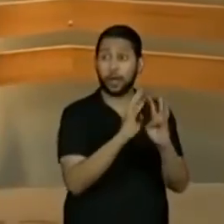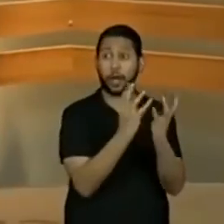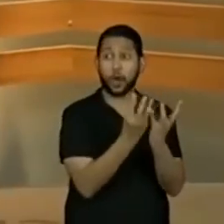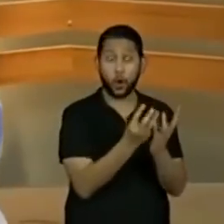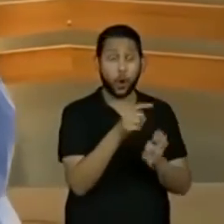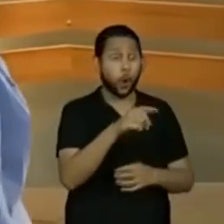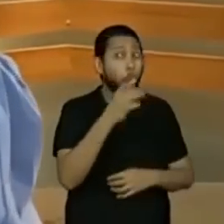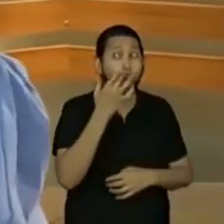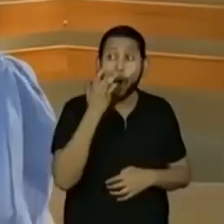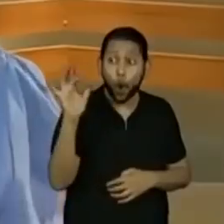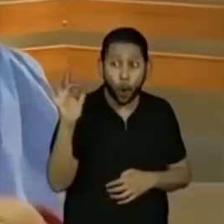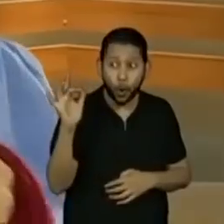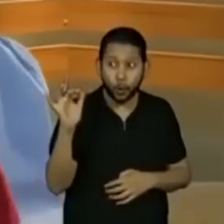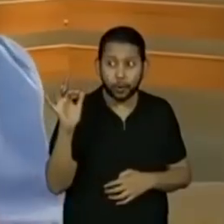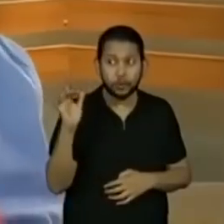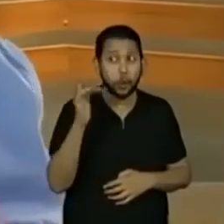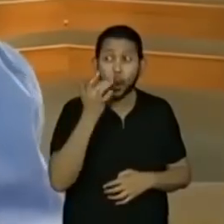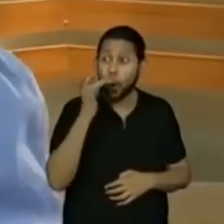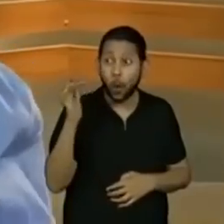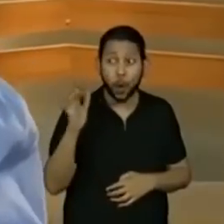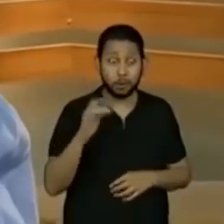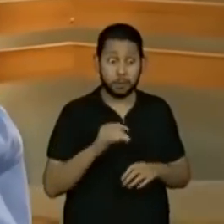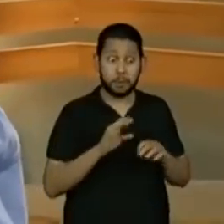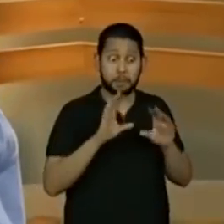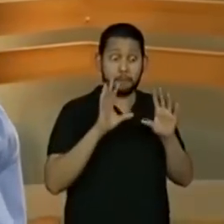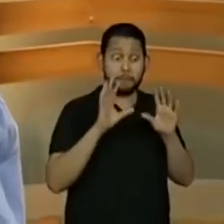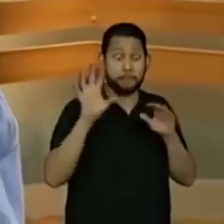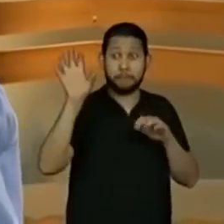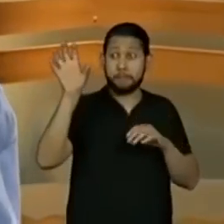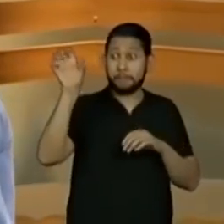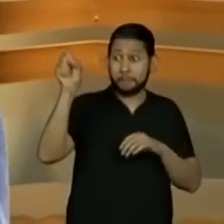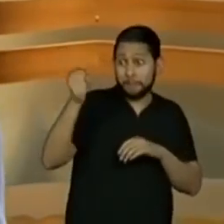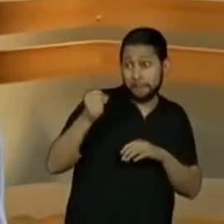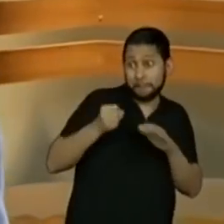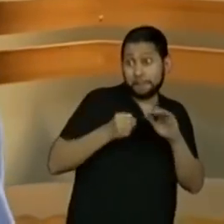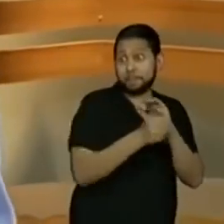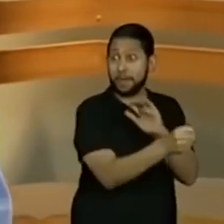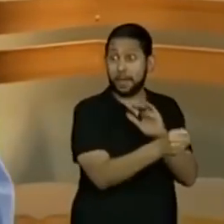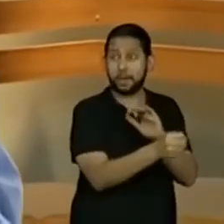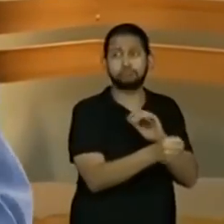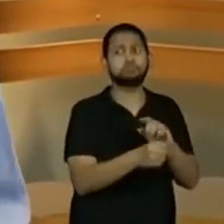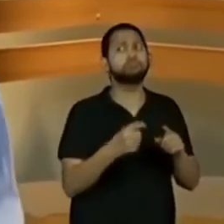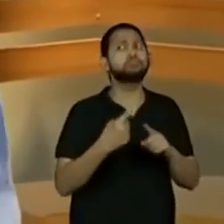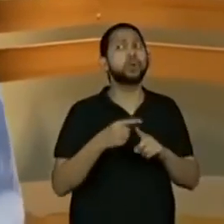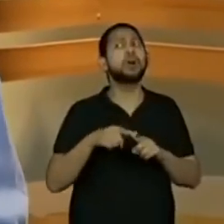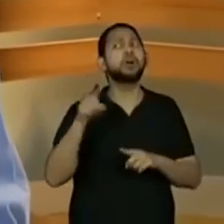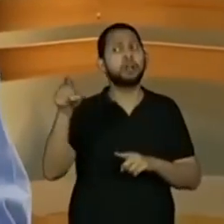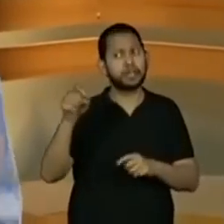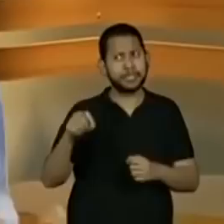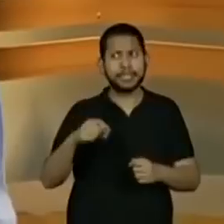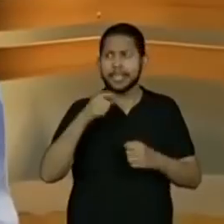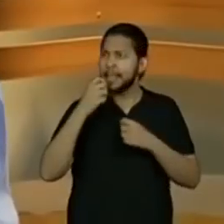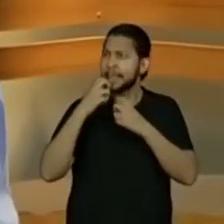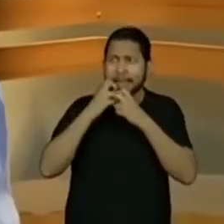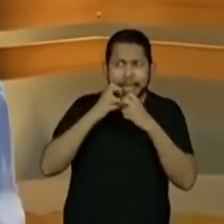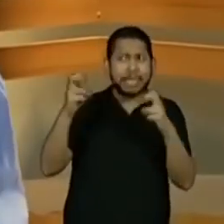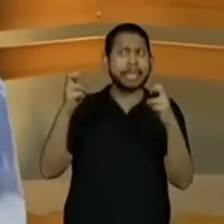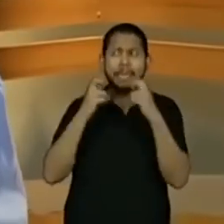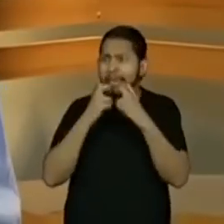ouro. Não queira colocar o pássaro na gaiola de ouro, porque ele vai